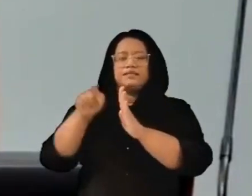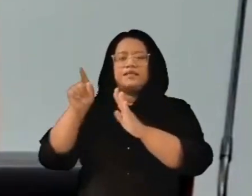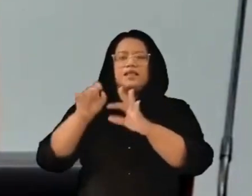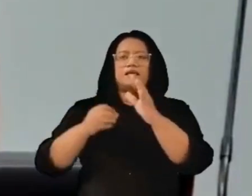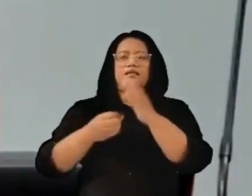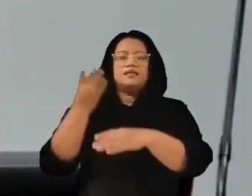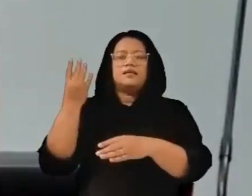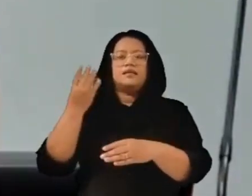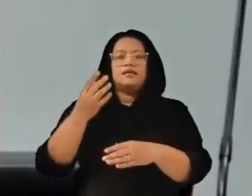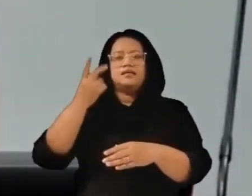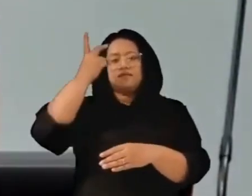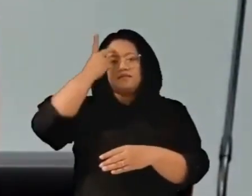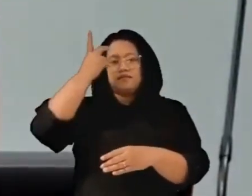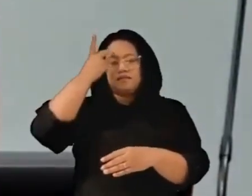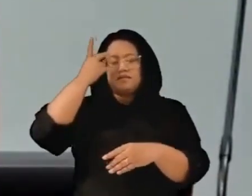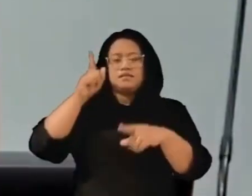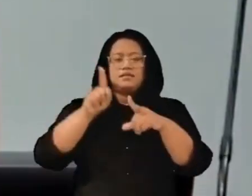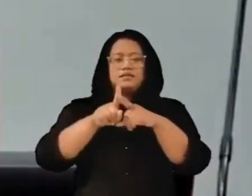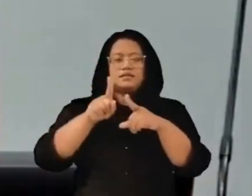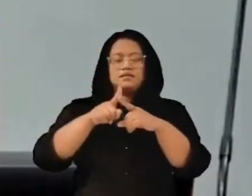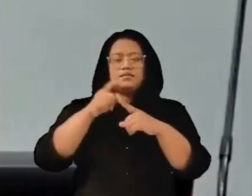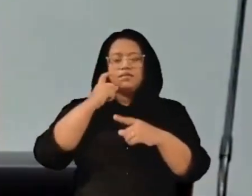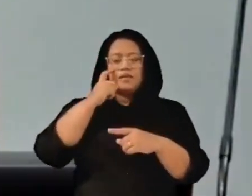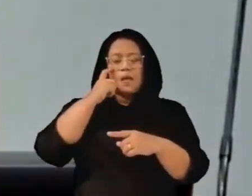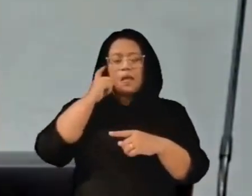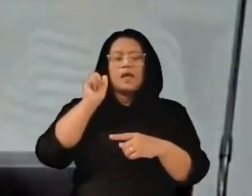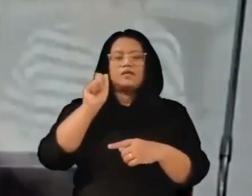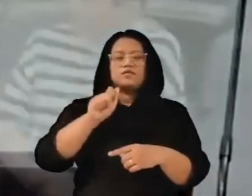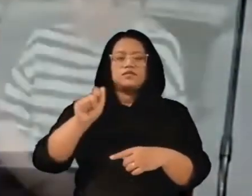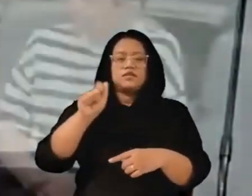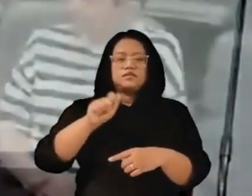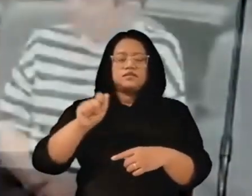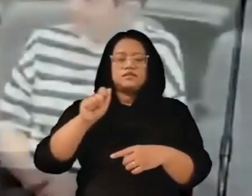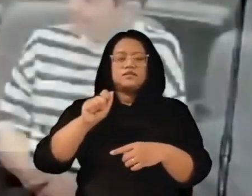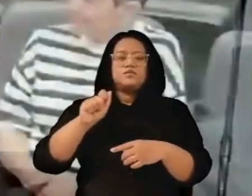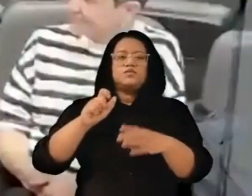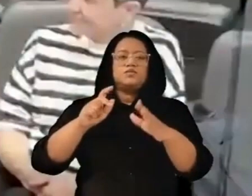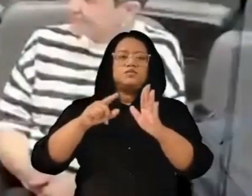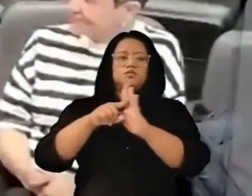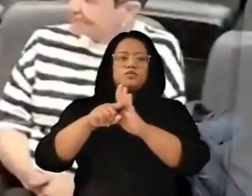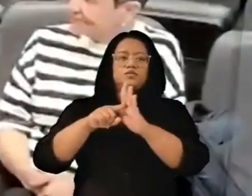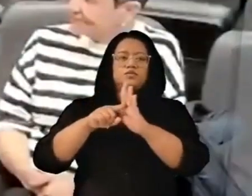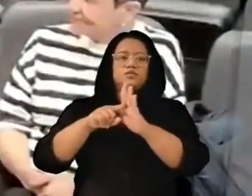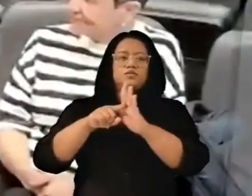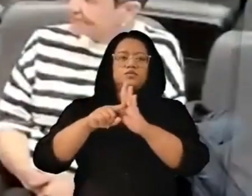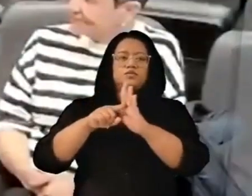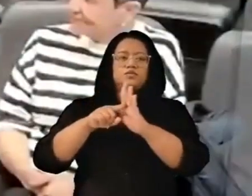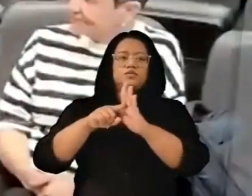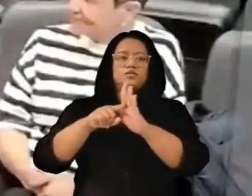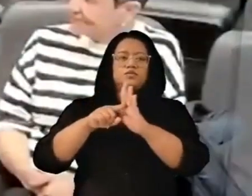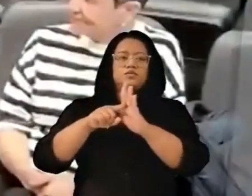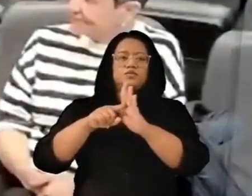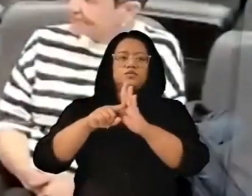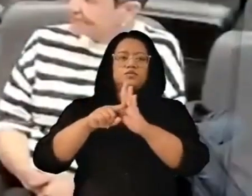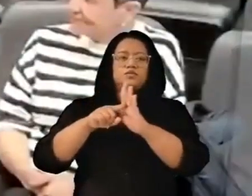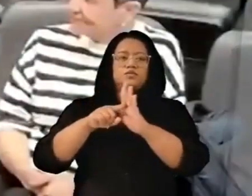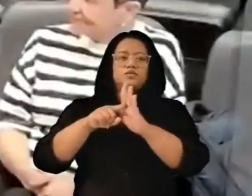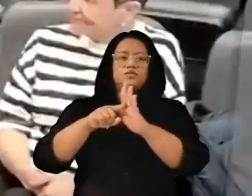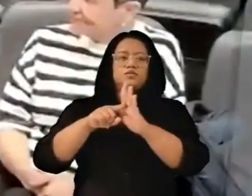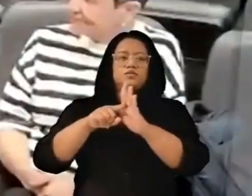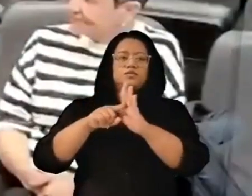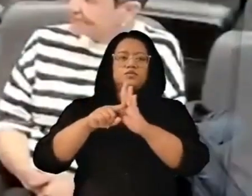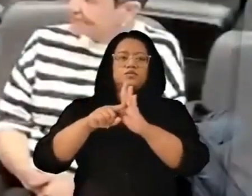da Associação Nacional dos Peritos. E uma das falas foi exatamente sobre inspeção judicial. A imagem transita para a